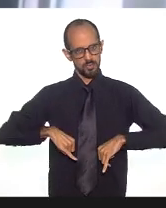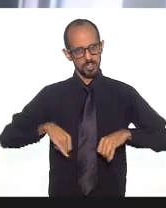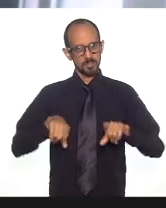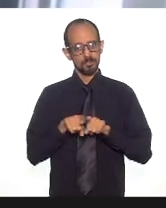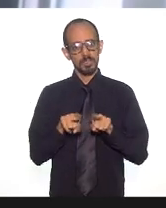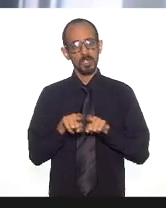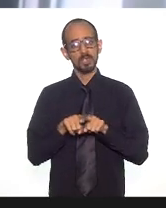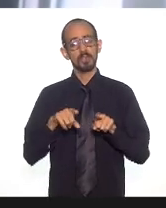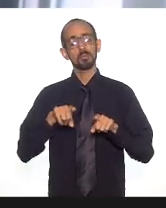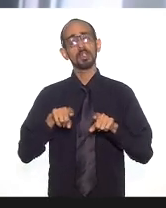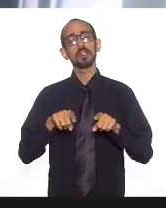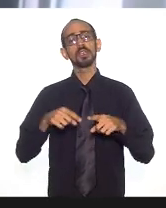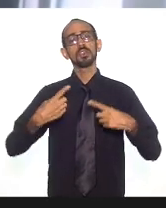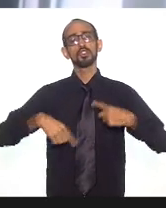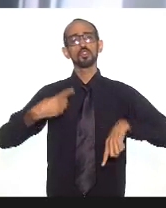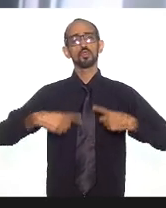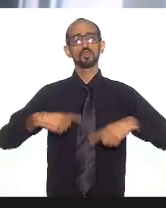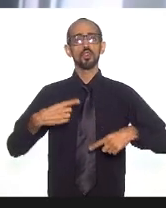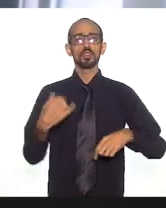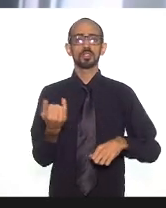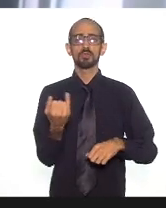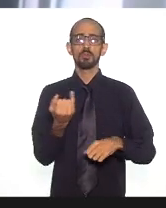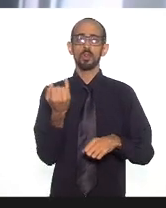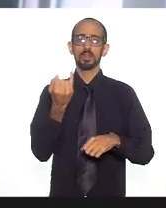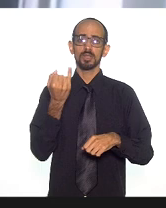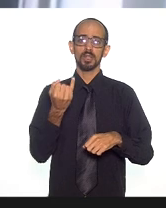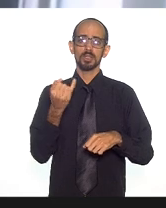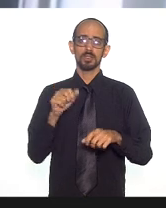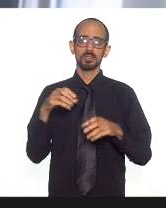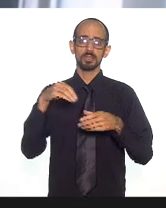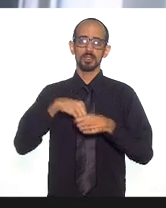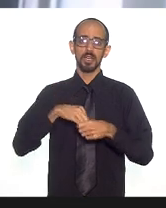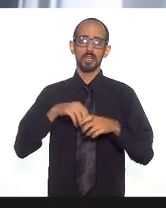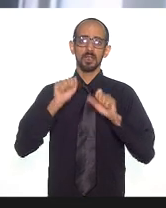institucionais importantes em curso no parlamento